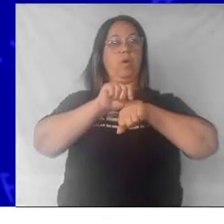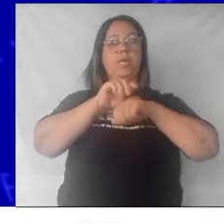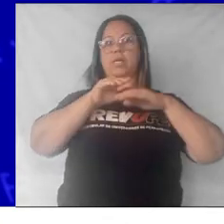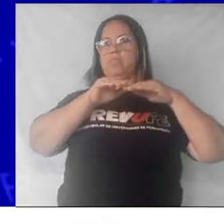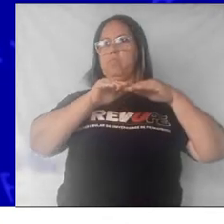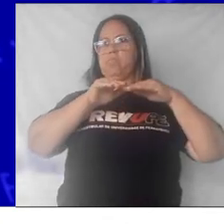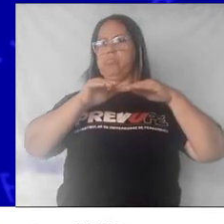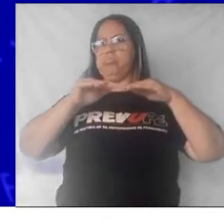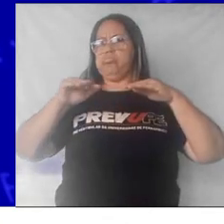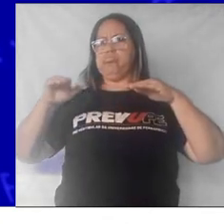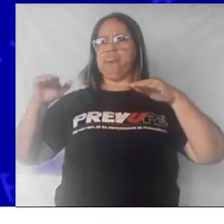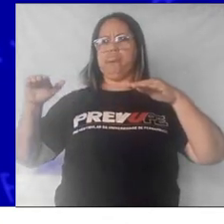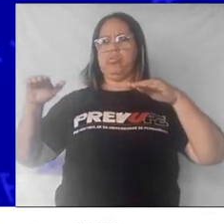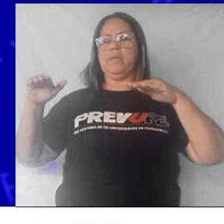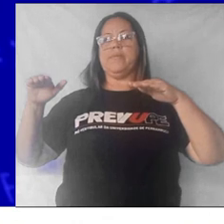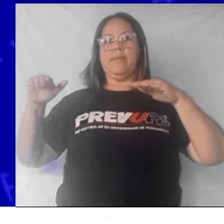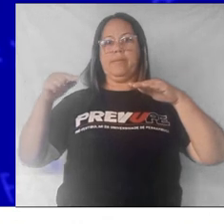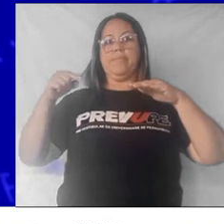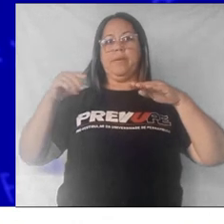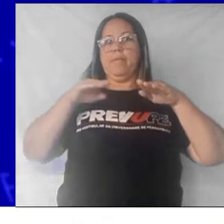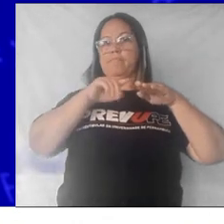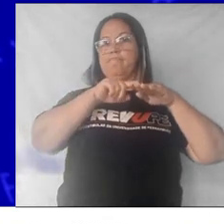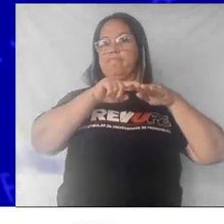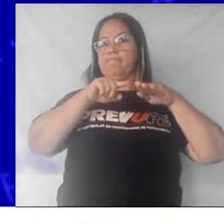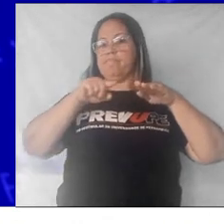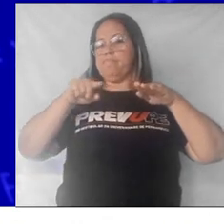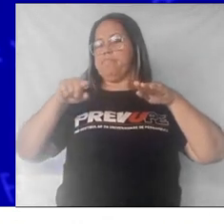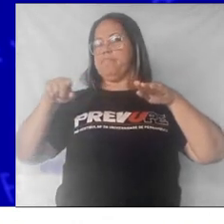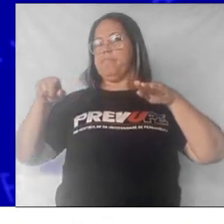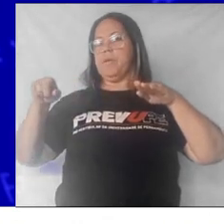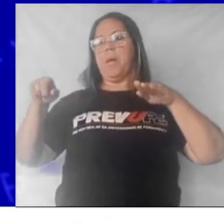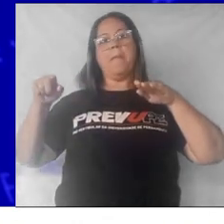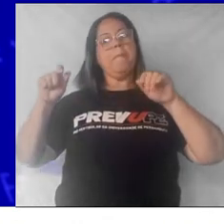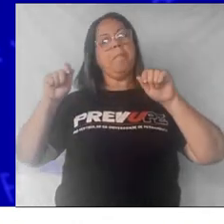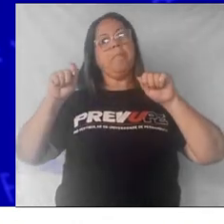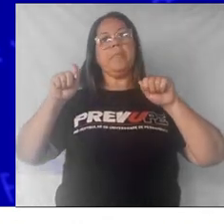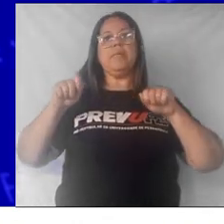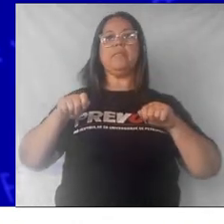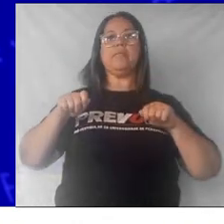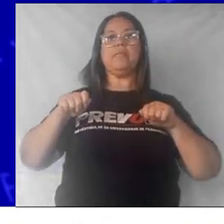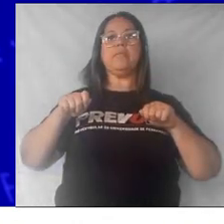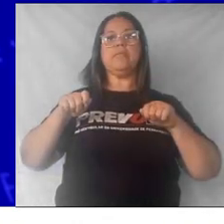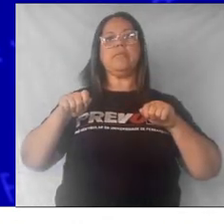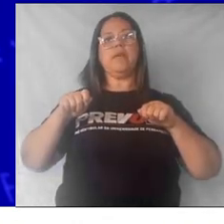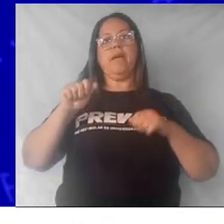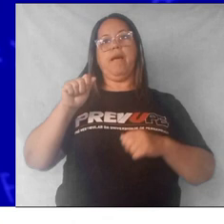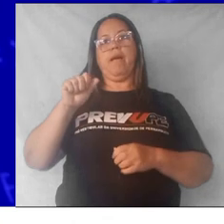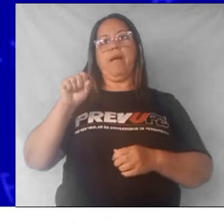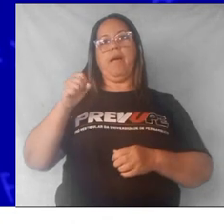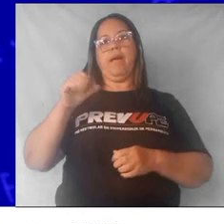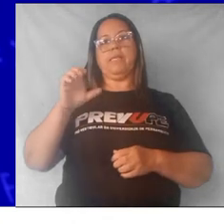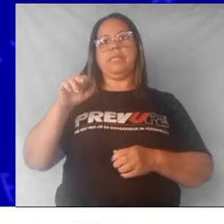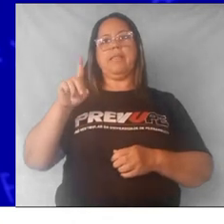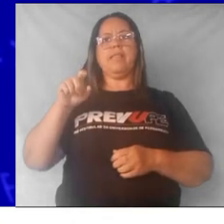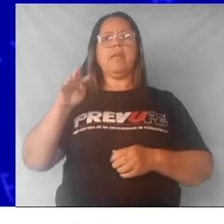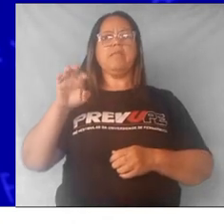reta. E esta reta, né, pode ser, né, uma reta, né, ascendente. Isso quer